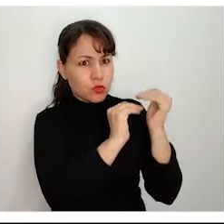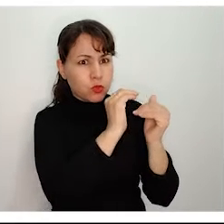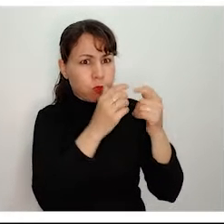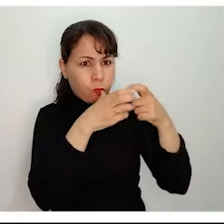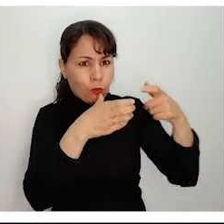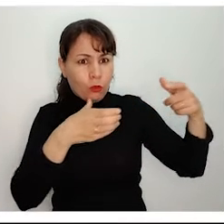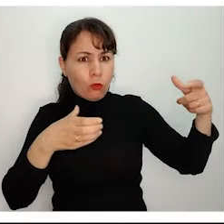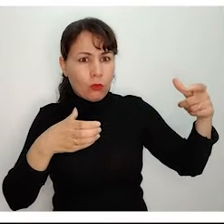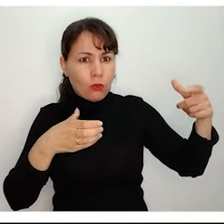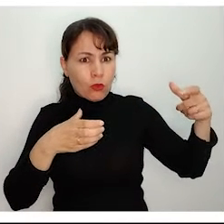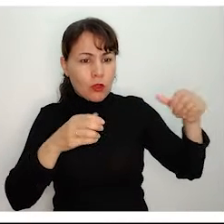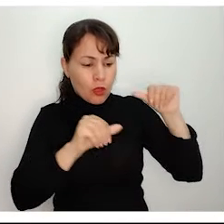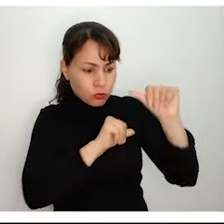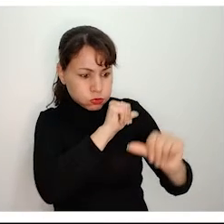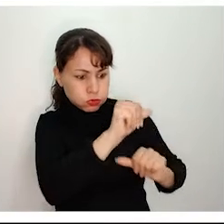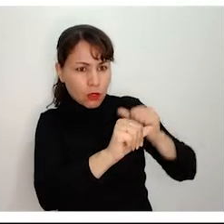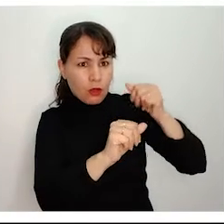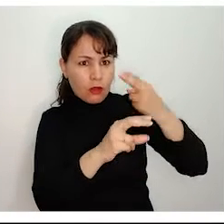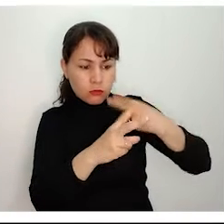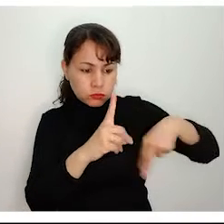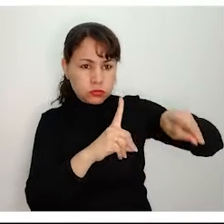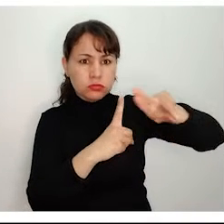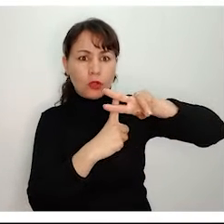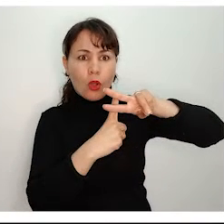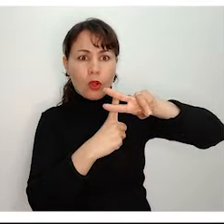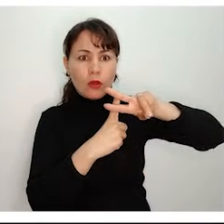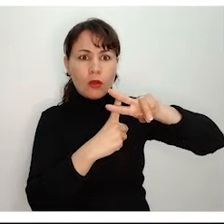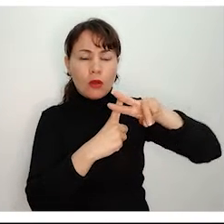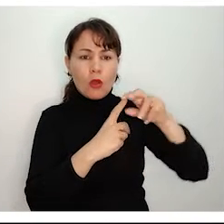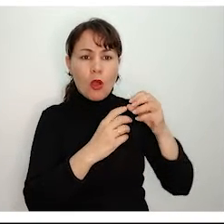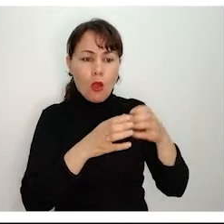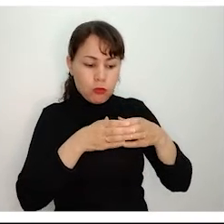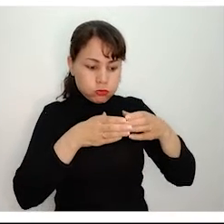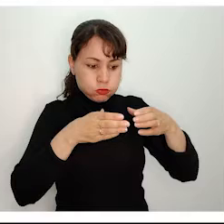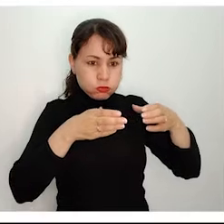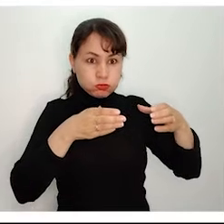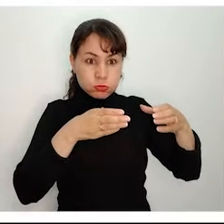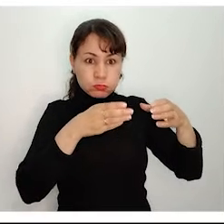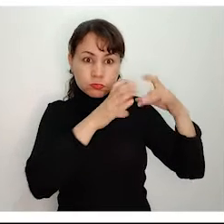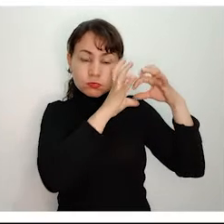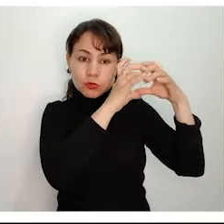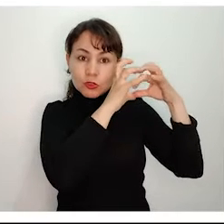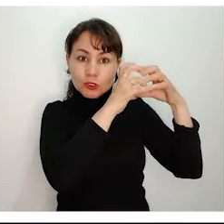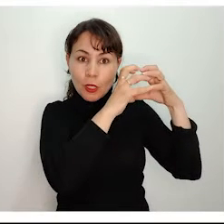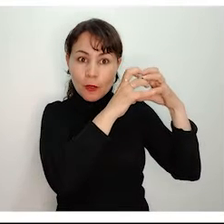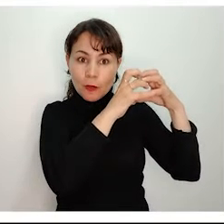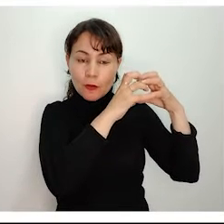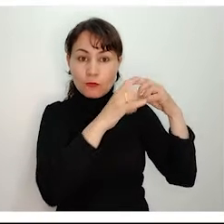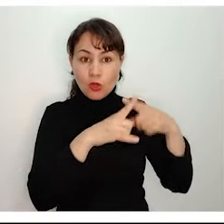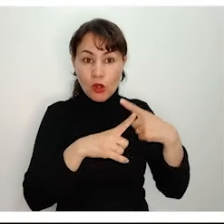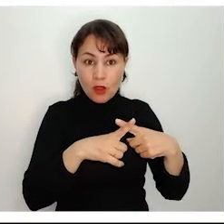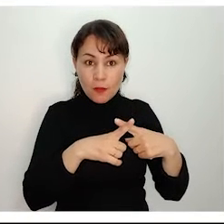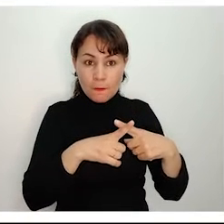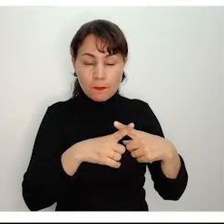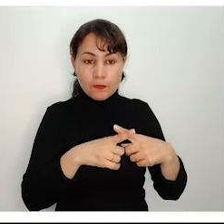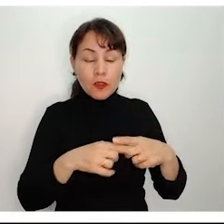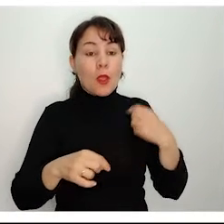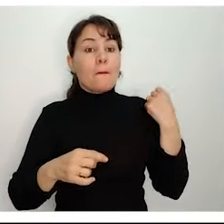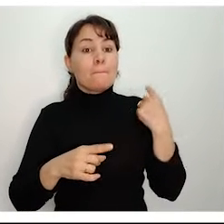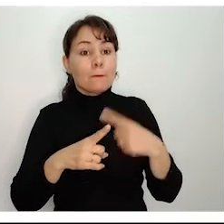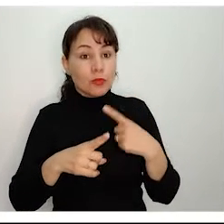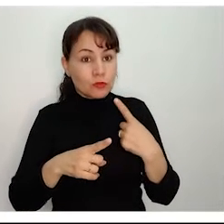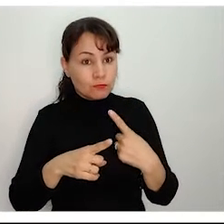esse desenvolvimento tão grande? Dobra esse peso, dobra esse volume, essa massa